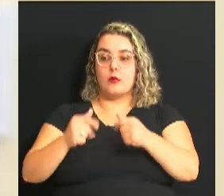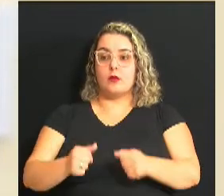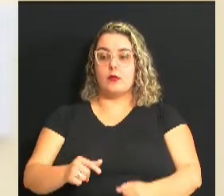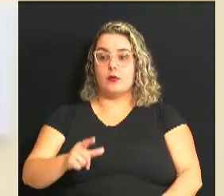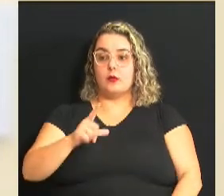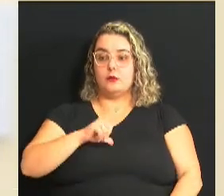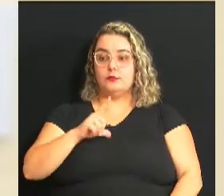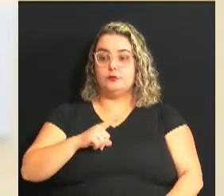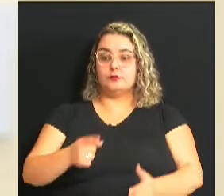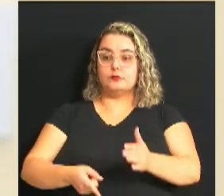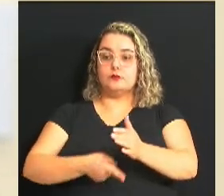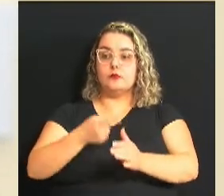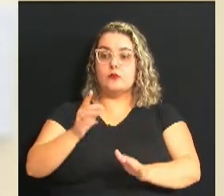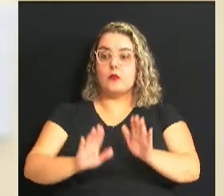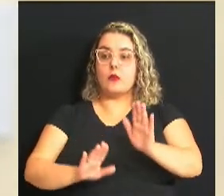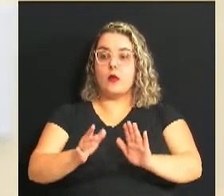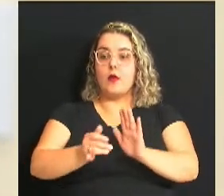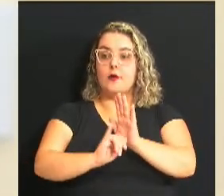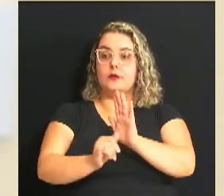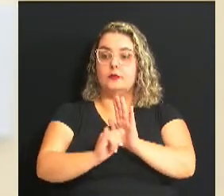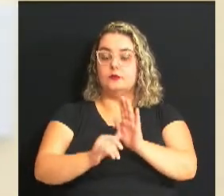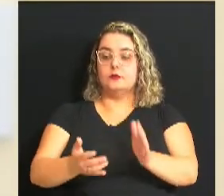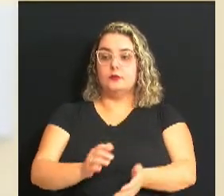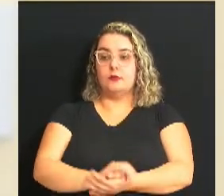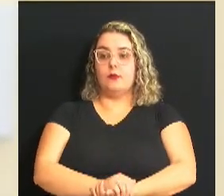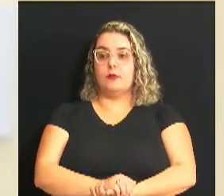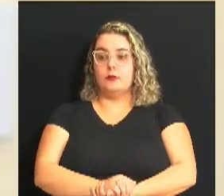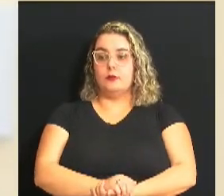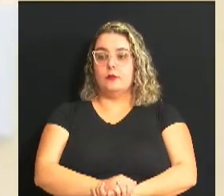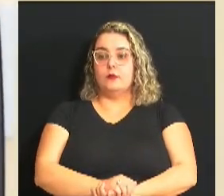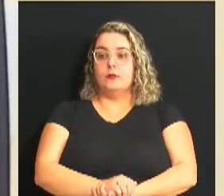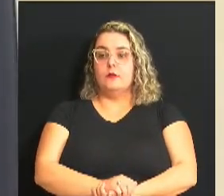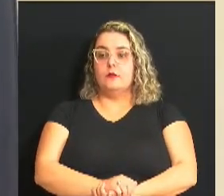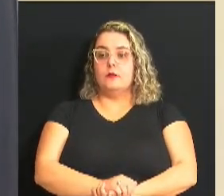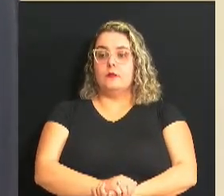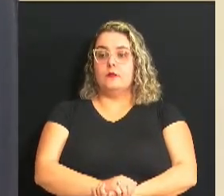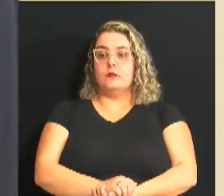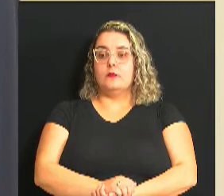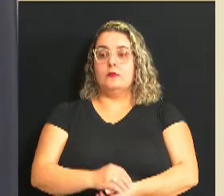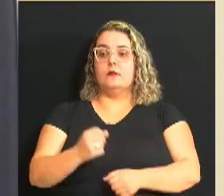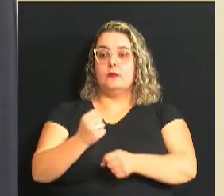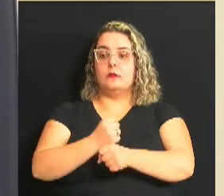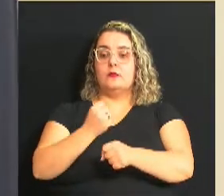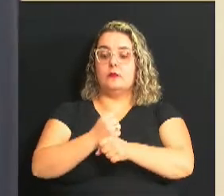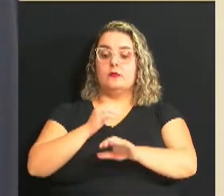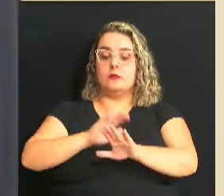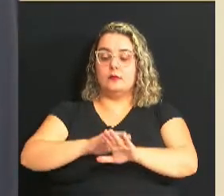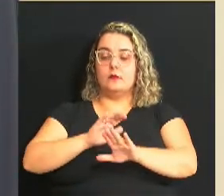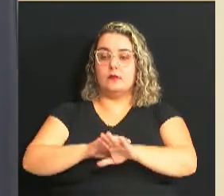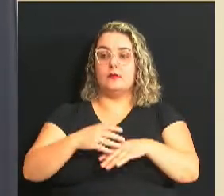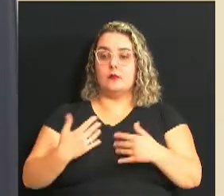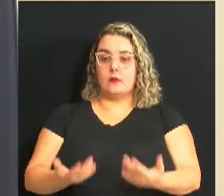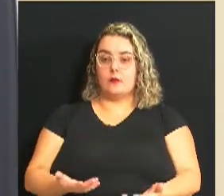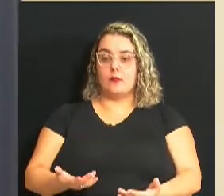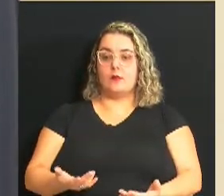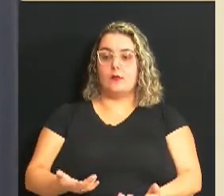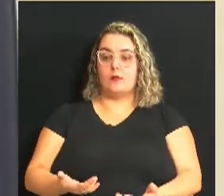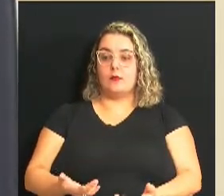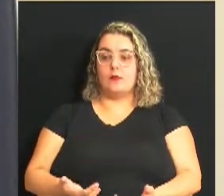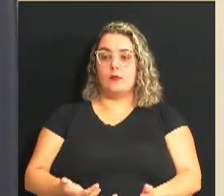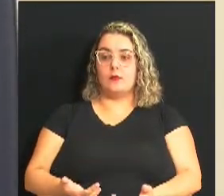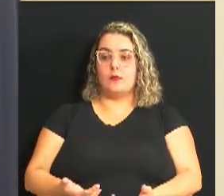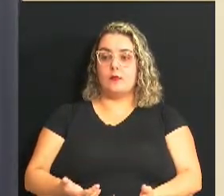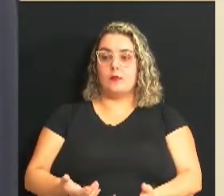primeira licitação que se trata da obra física. Então, foi, por exemplo, descer